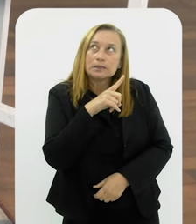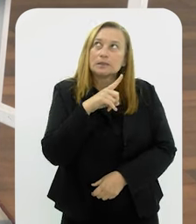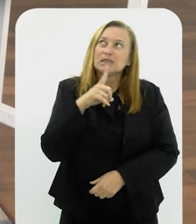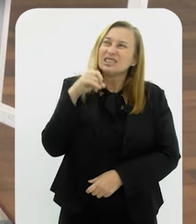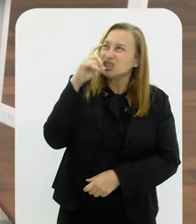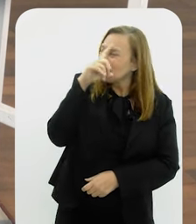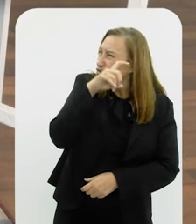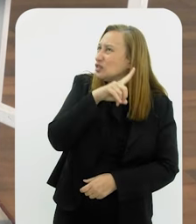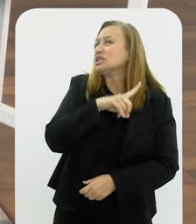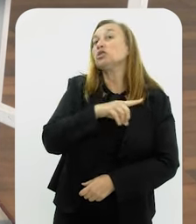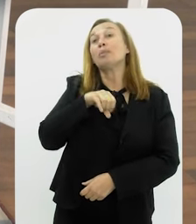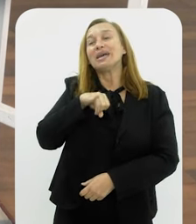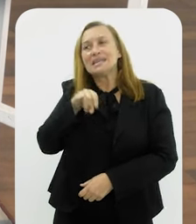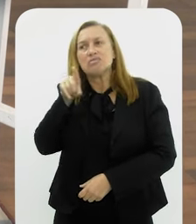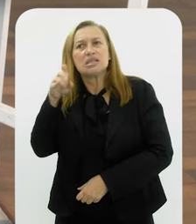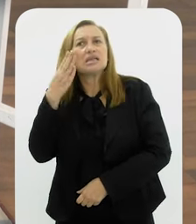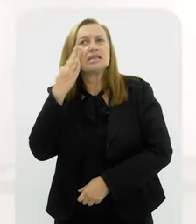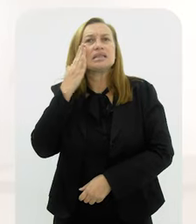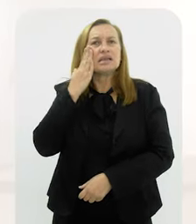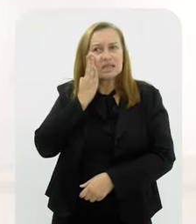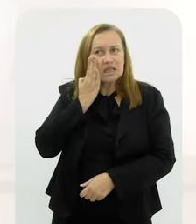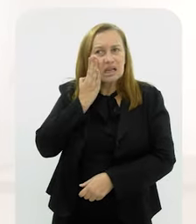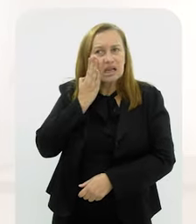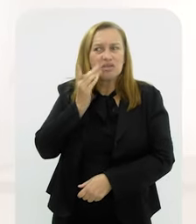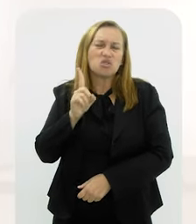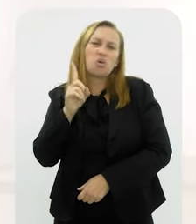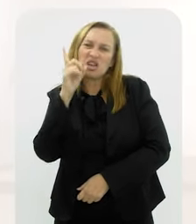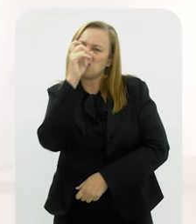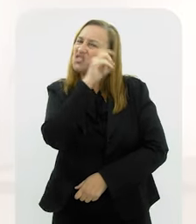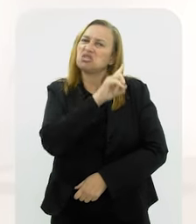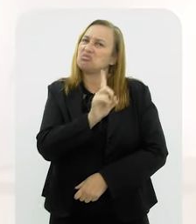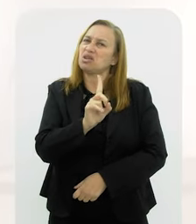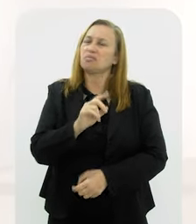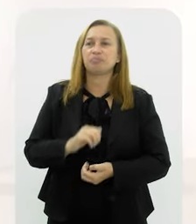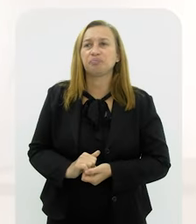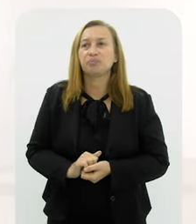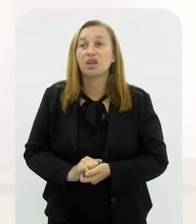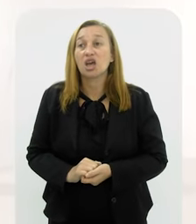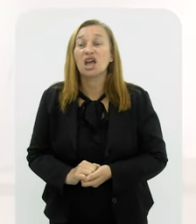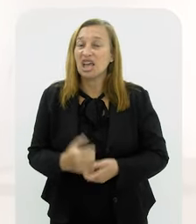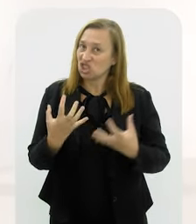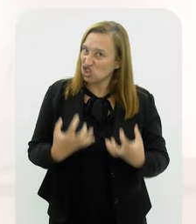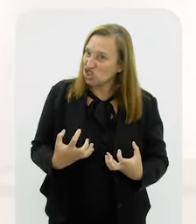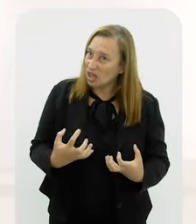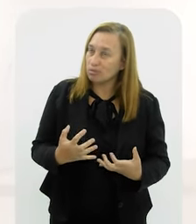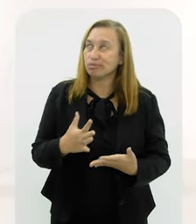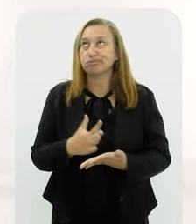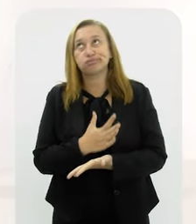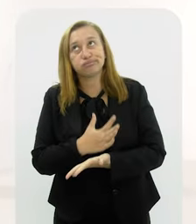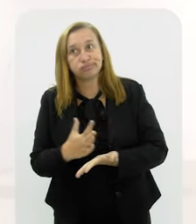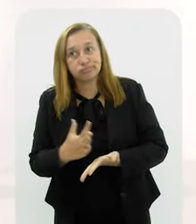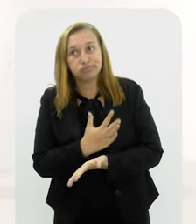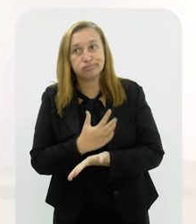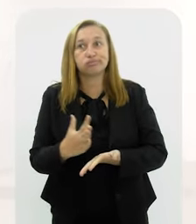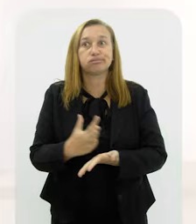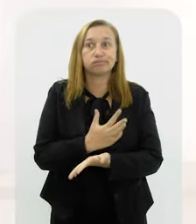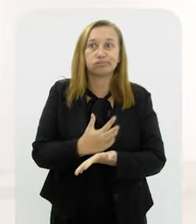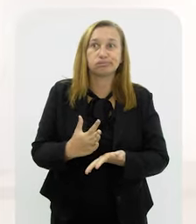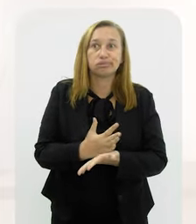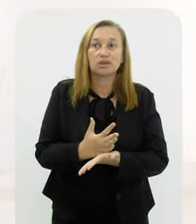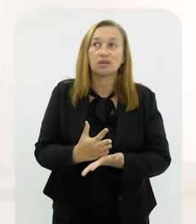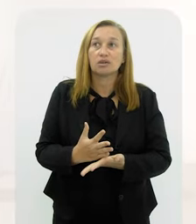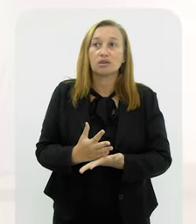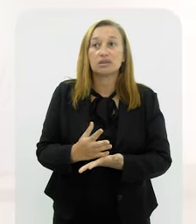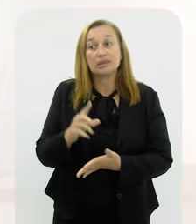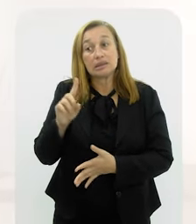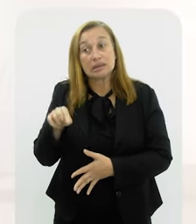É difícil, mas se você entender, se você entende da coisa, não é tão difícil, né? É chato, às vezes, você ter que punir uma